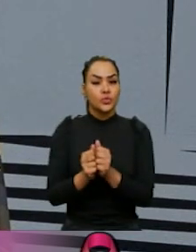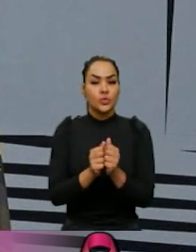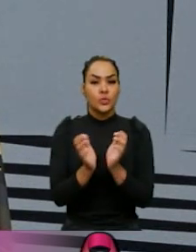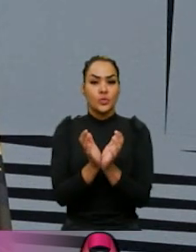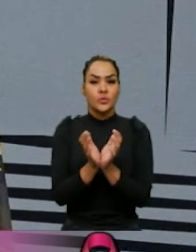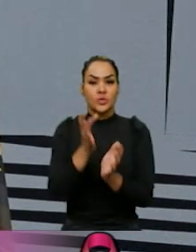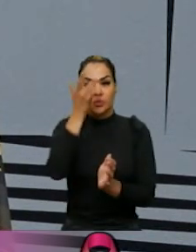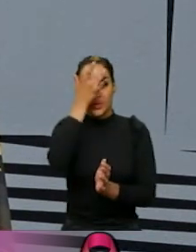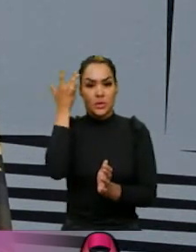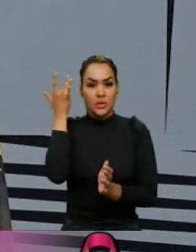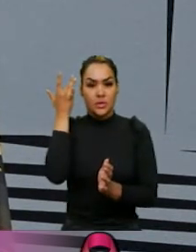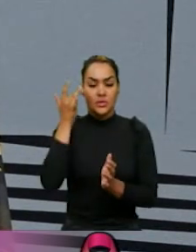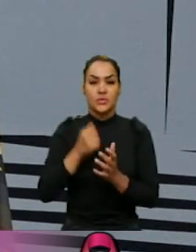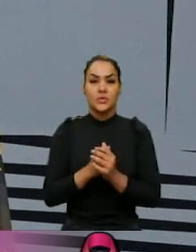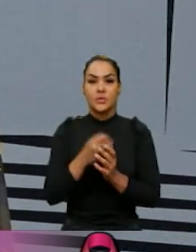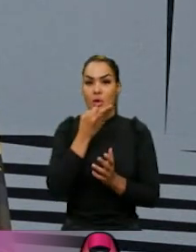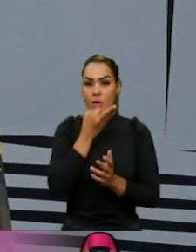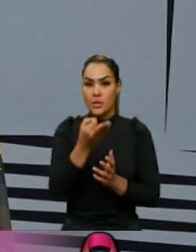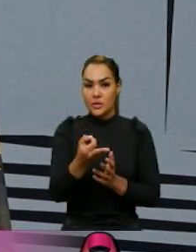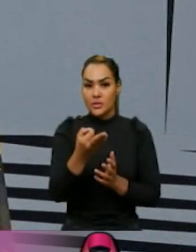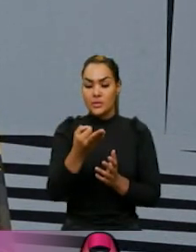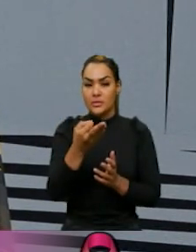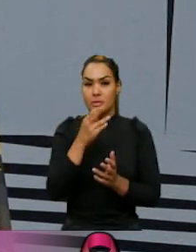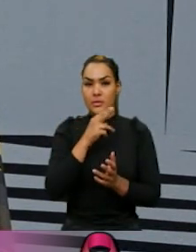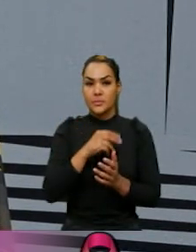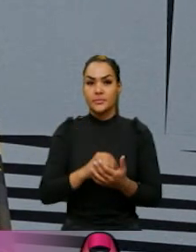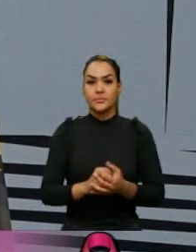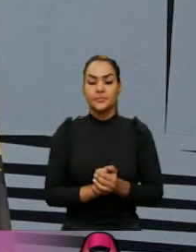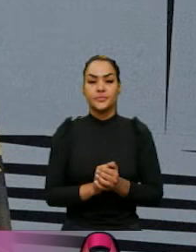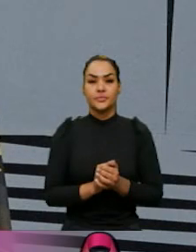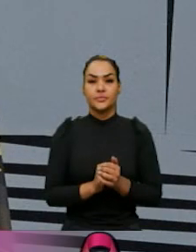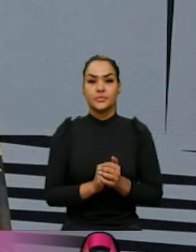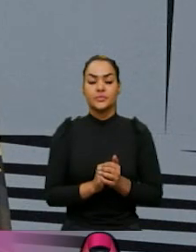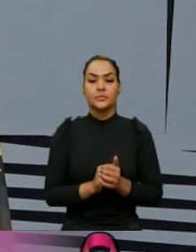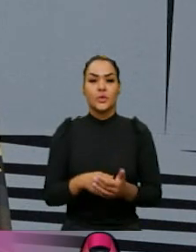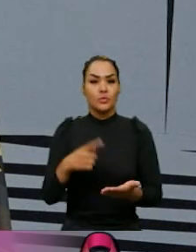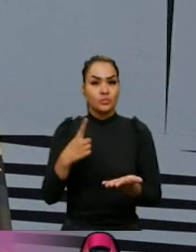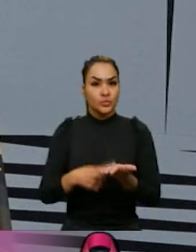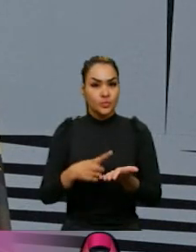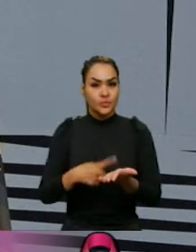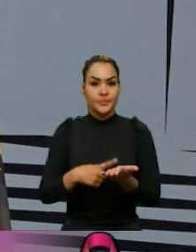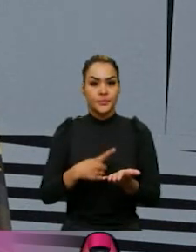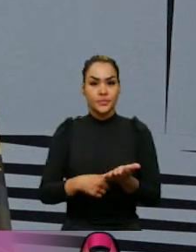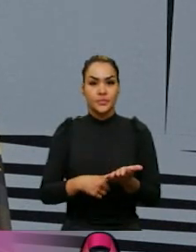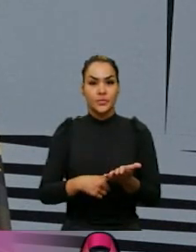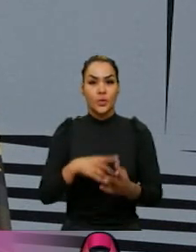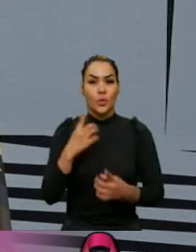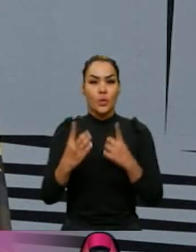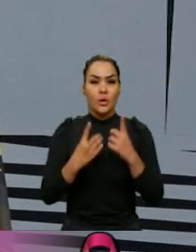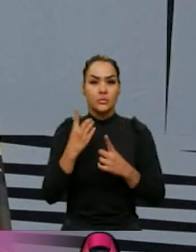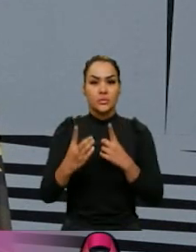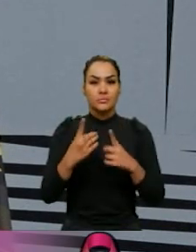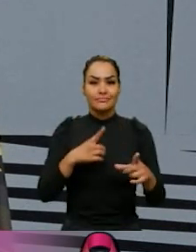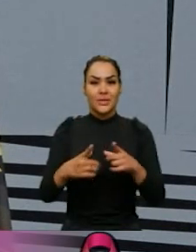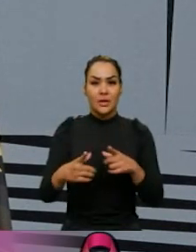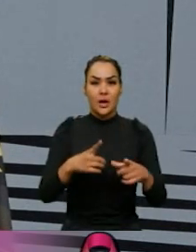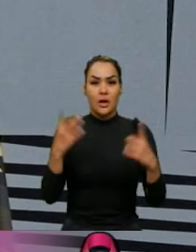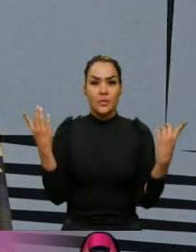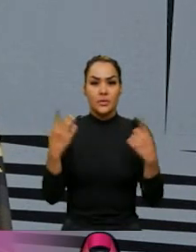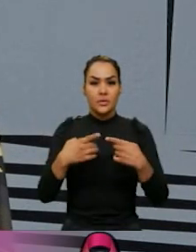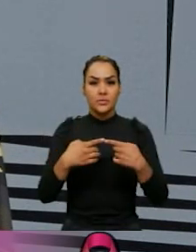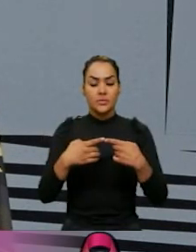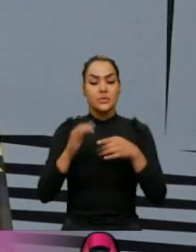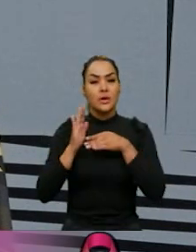de pessoas abaixo citadas, destacaram-se pelo seu grau de comprometimento ao realizar um trabalho com o objetivo